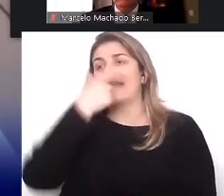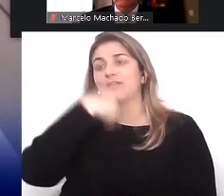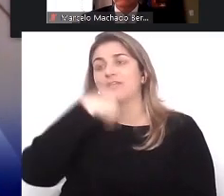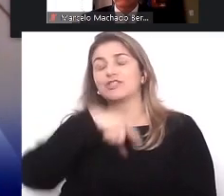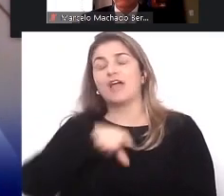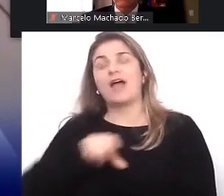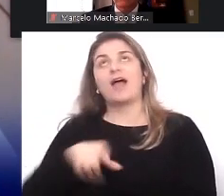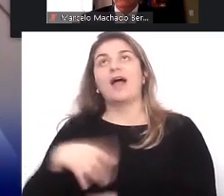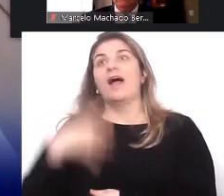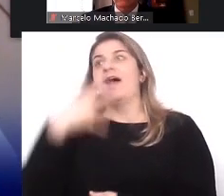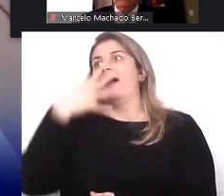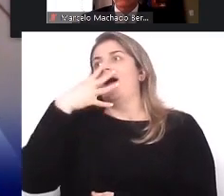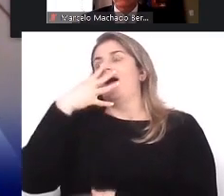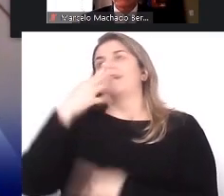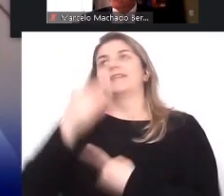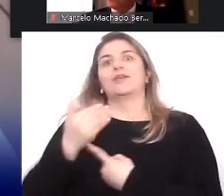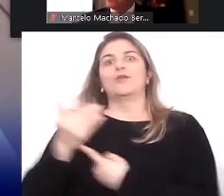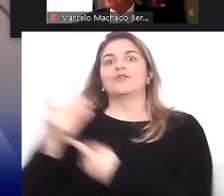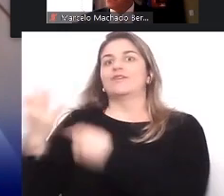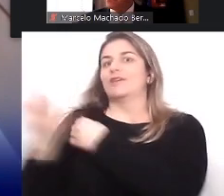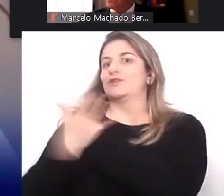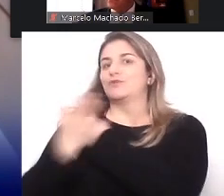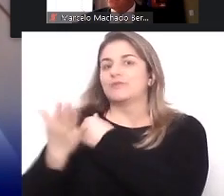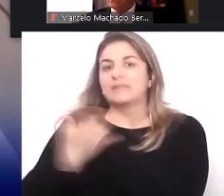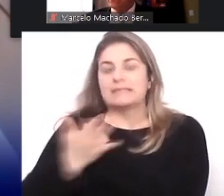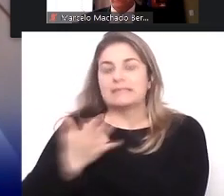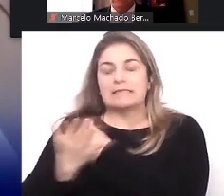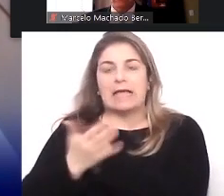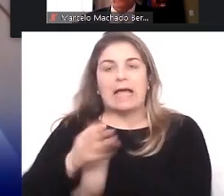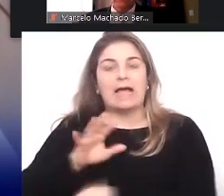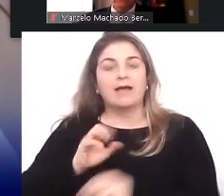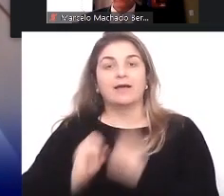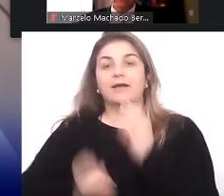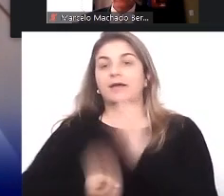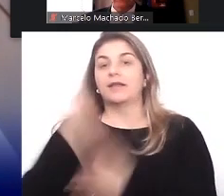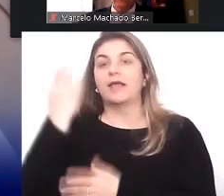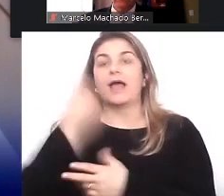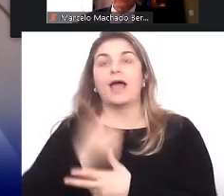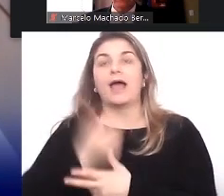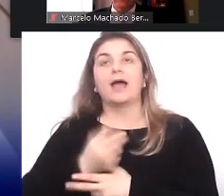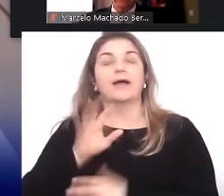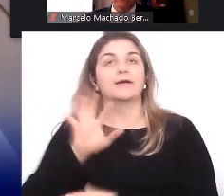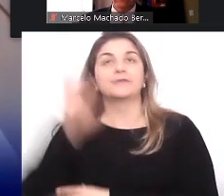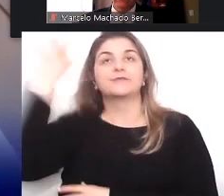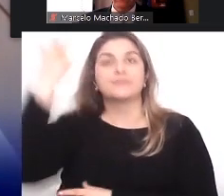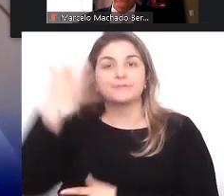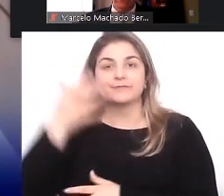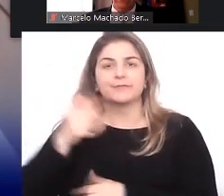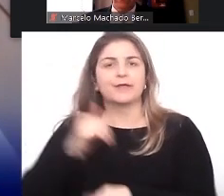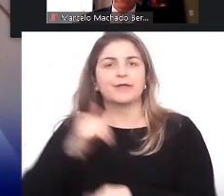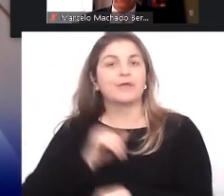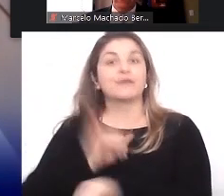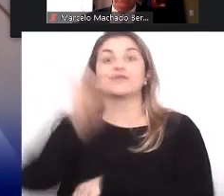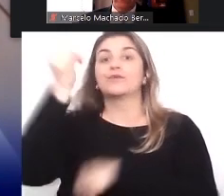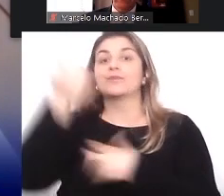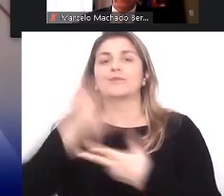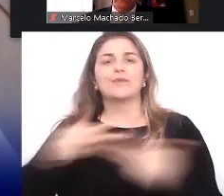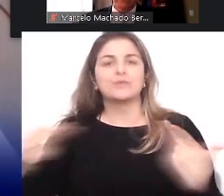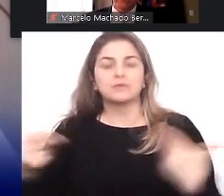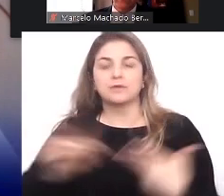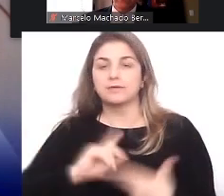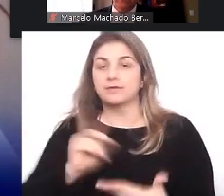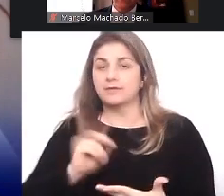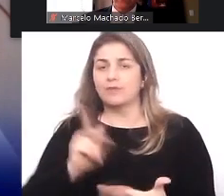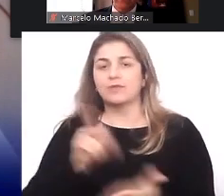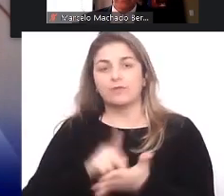com a tecnologia nos auxilia, mas Beck vai dizer, nós nunca tivemos condições tecnológicas de viver tão bem na